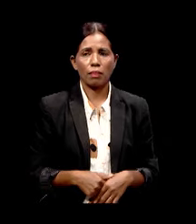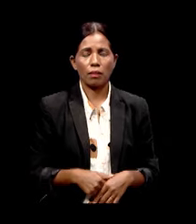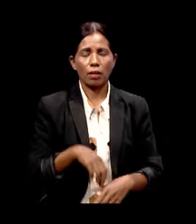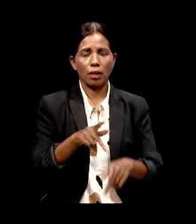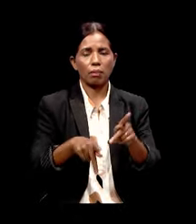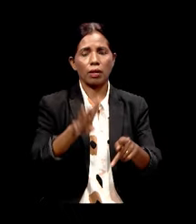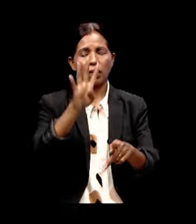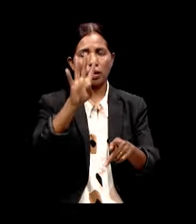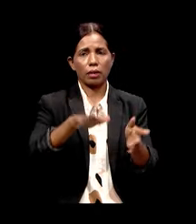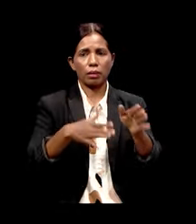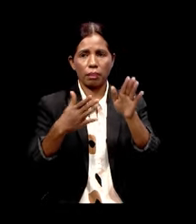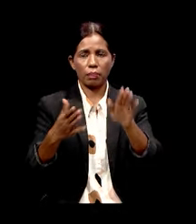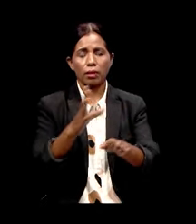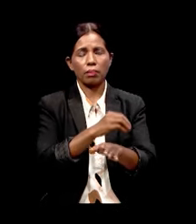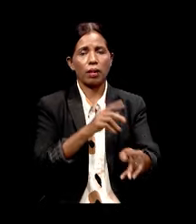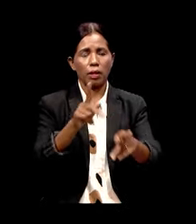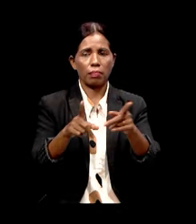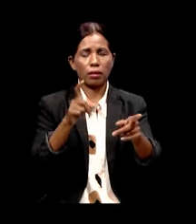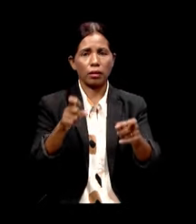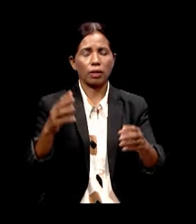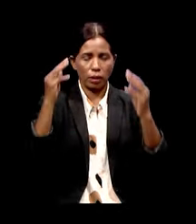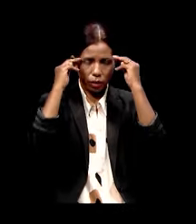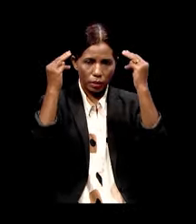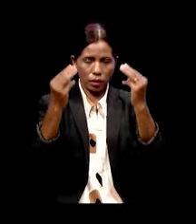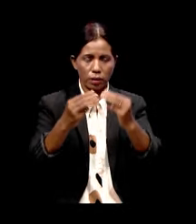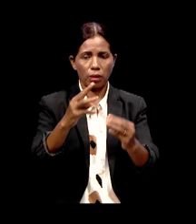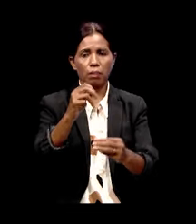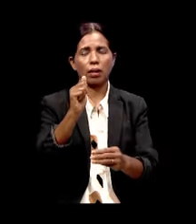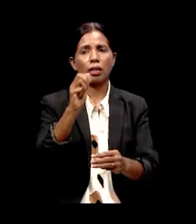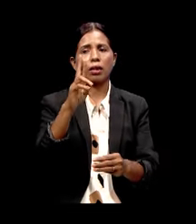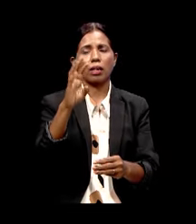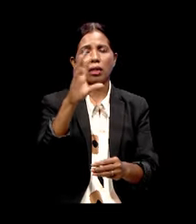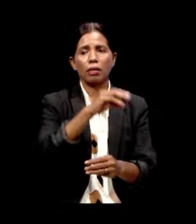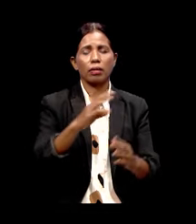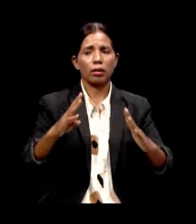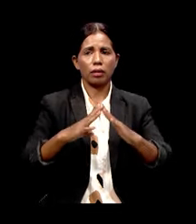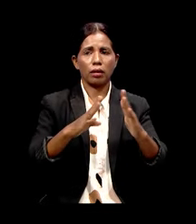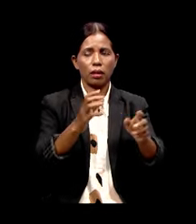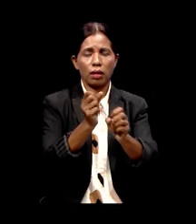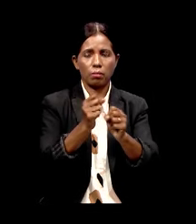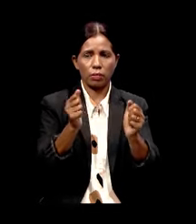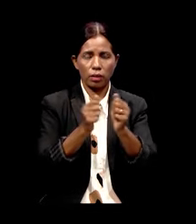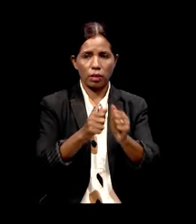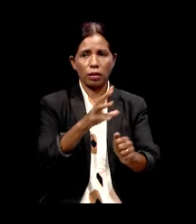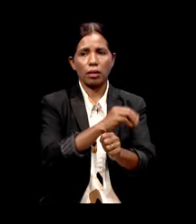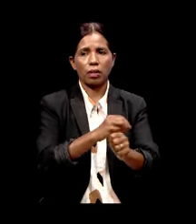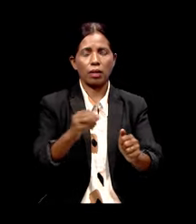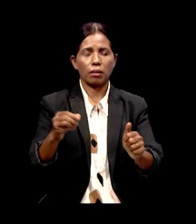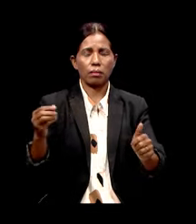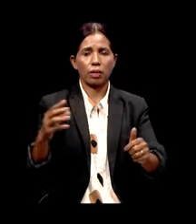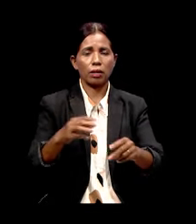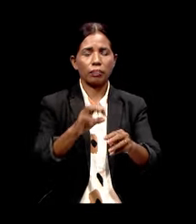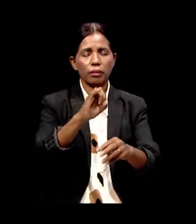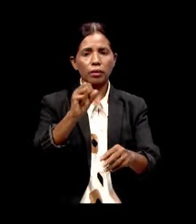Emanain hat mate iha ta ke terrorismo islamista iha marawi sidari denebe haleu husi militar pro islamiku sira